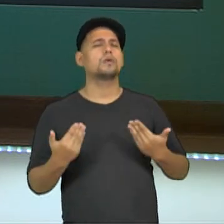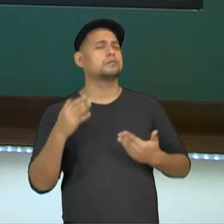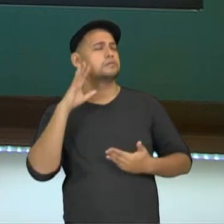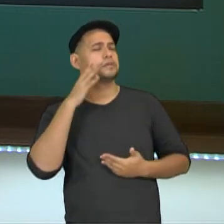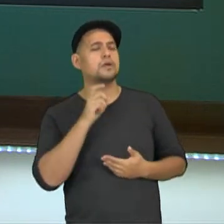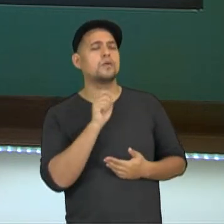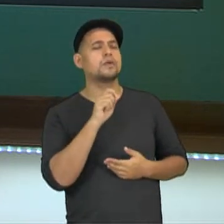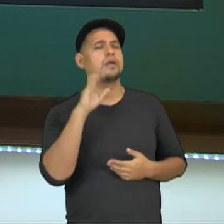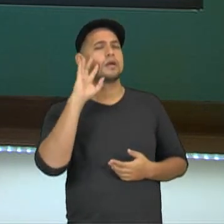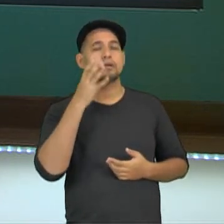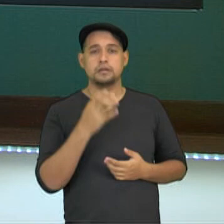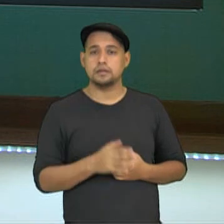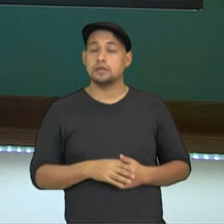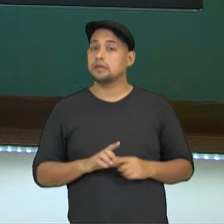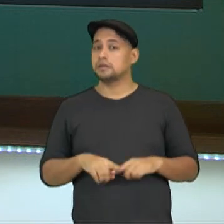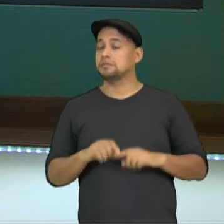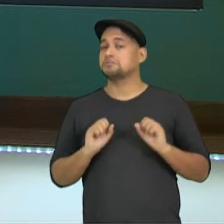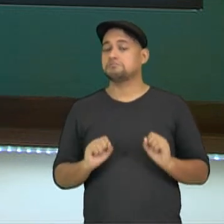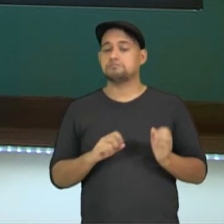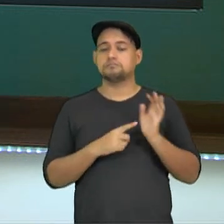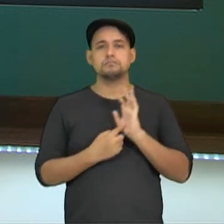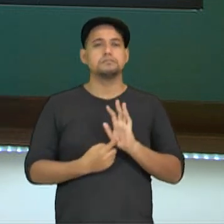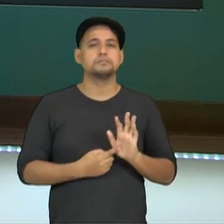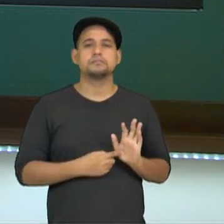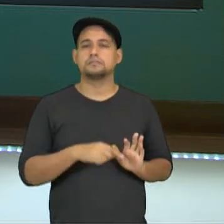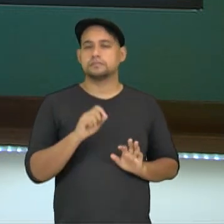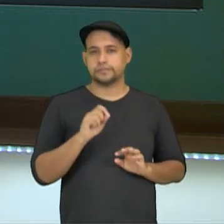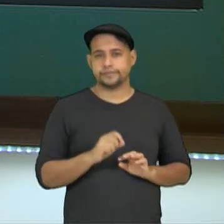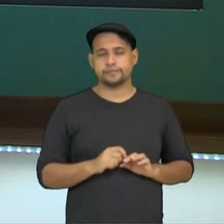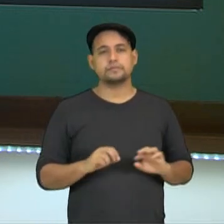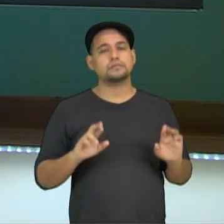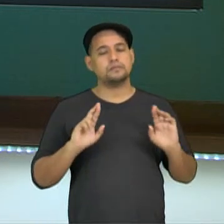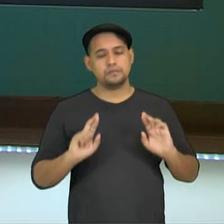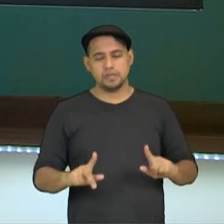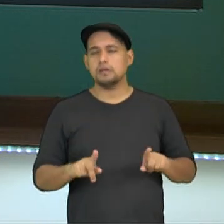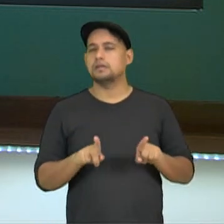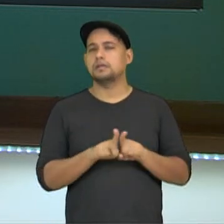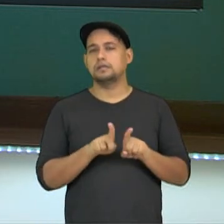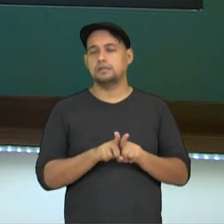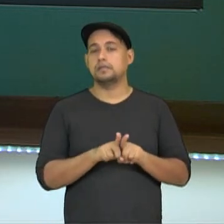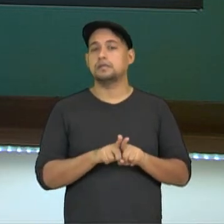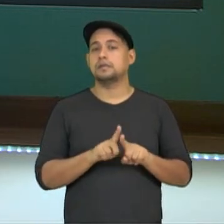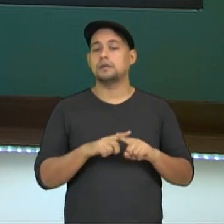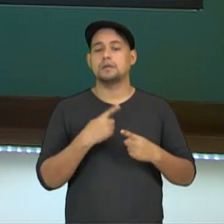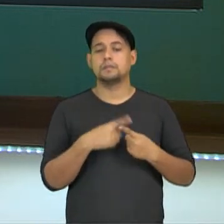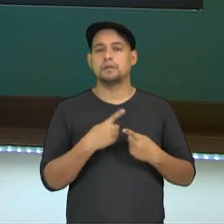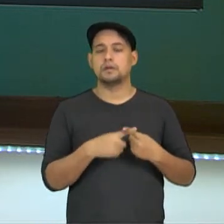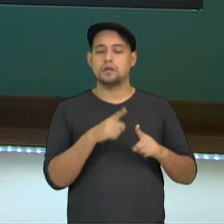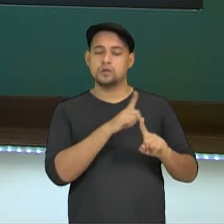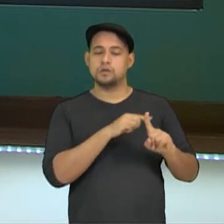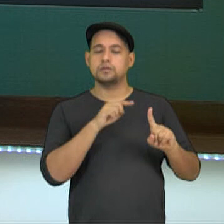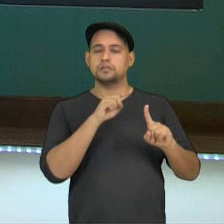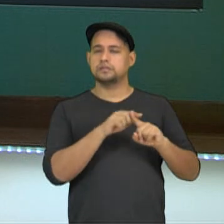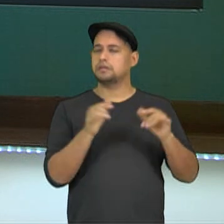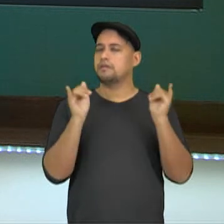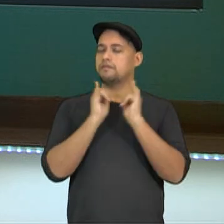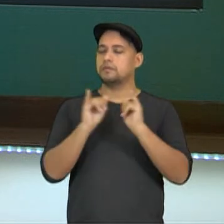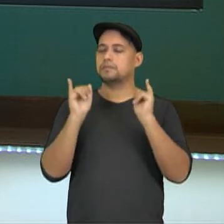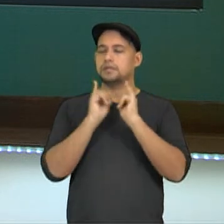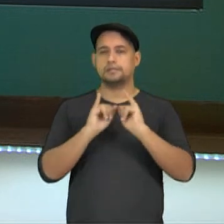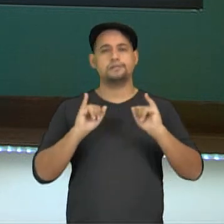quem aconteceu. E pode trazer pouco sobre causas e consequências, porque o objetivo da notícia é